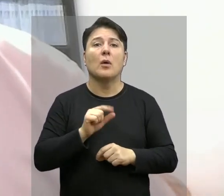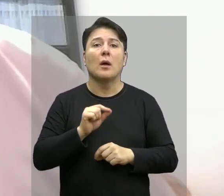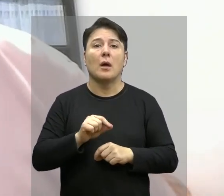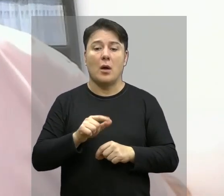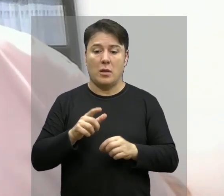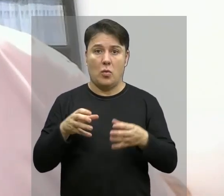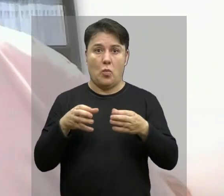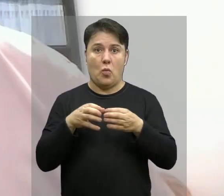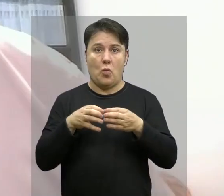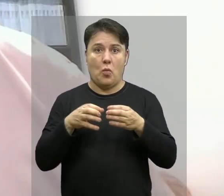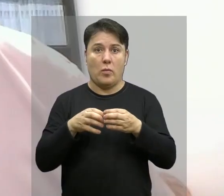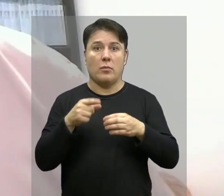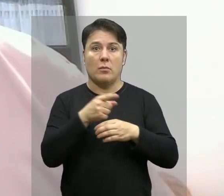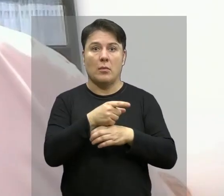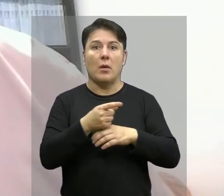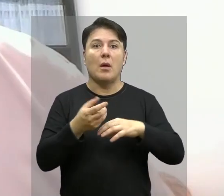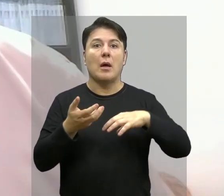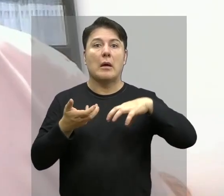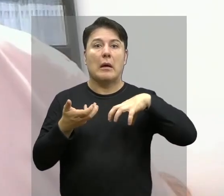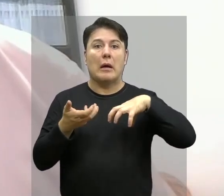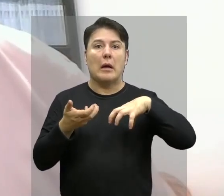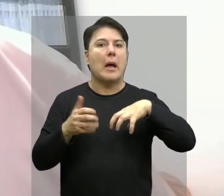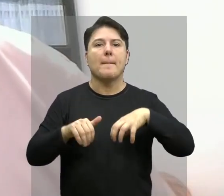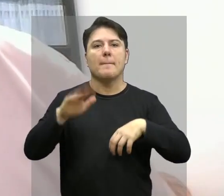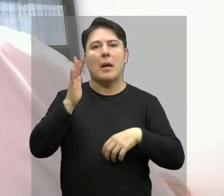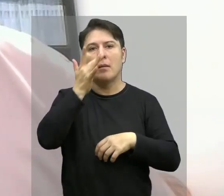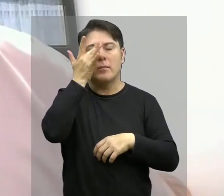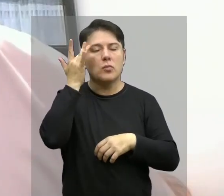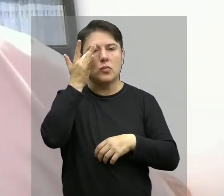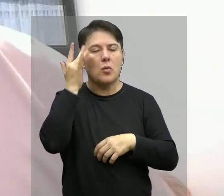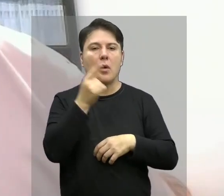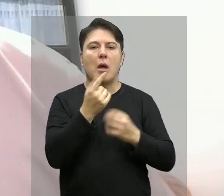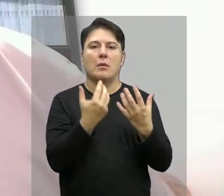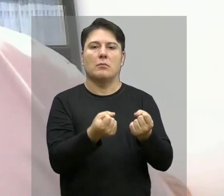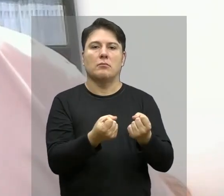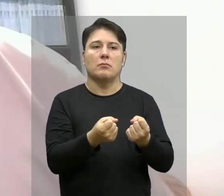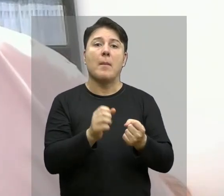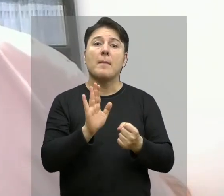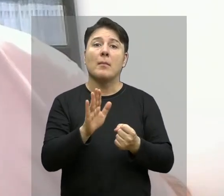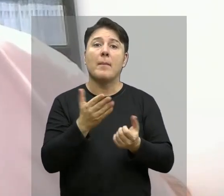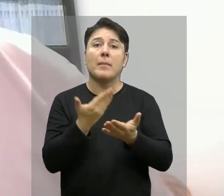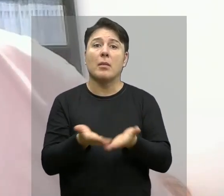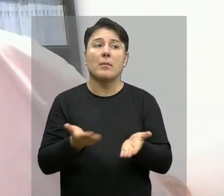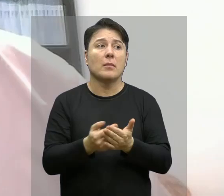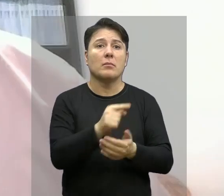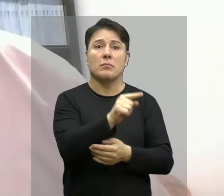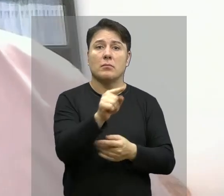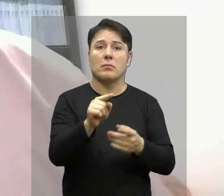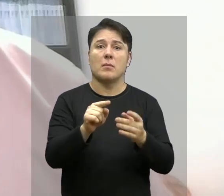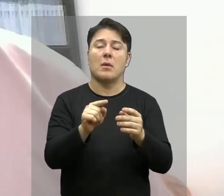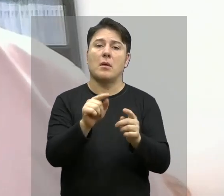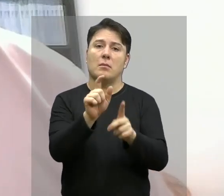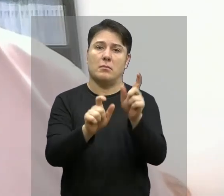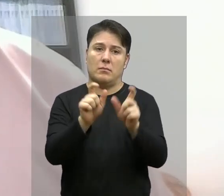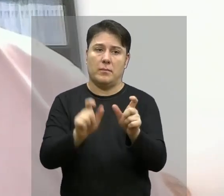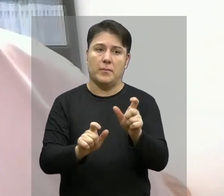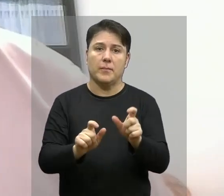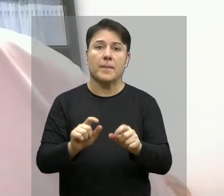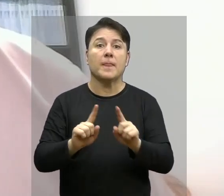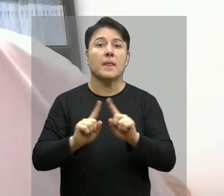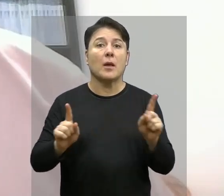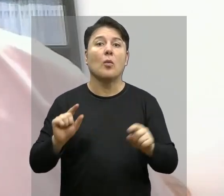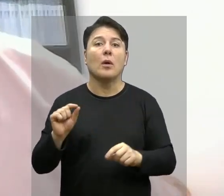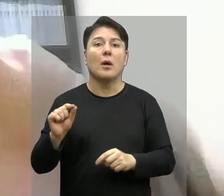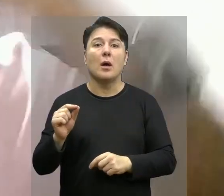Bet no nosso Congresso está cada vez mais forte. E quem perde com isso? A população brasileira. Então, o único que ganha com o